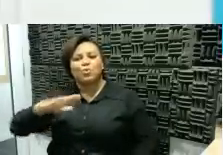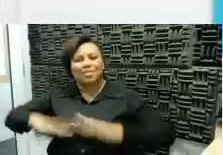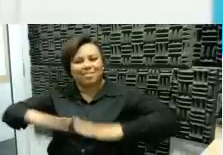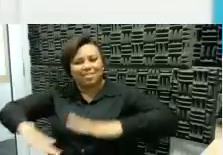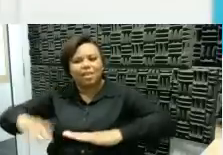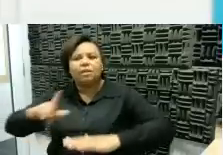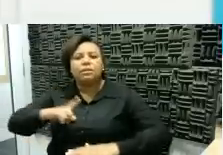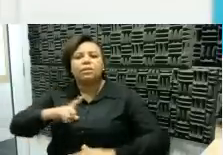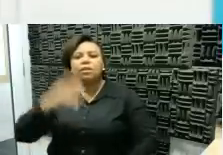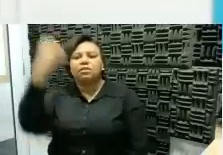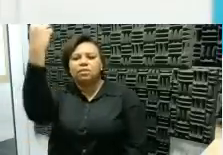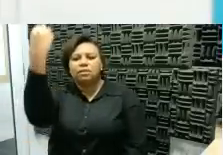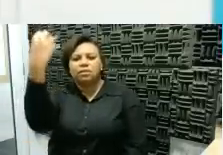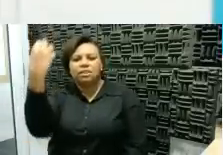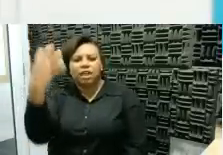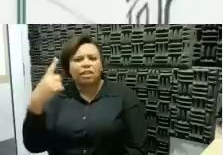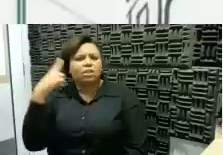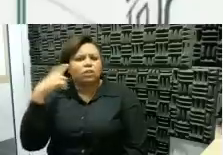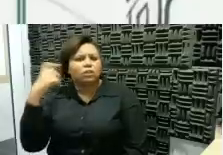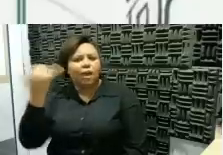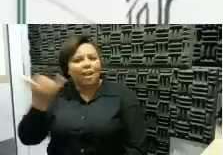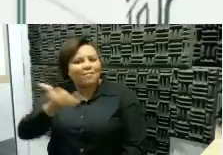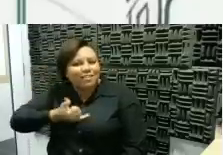vão atravessar e assim